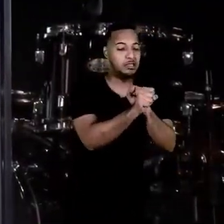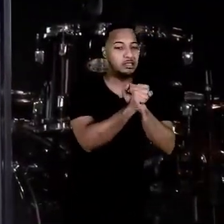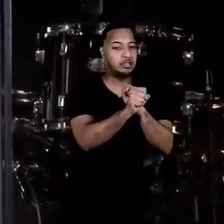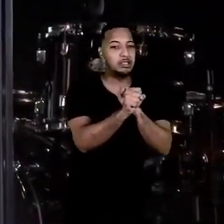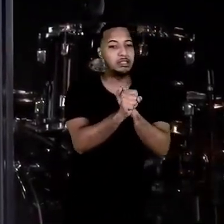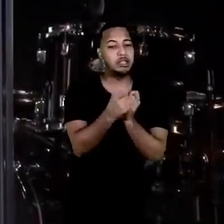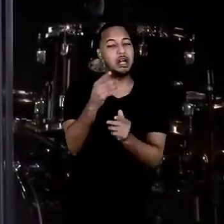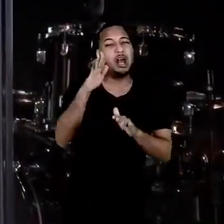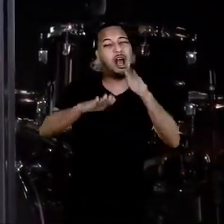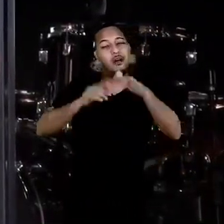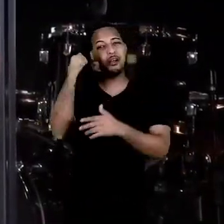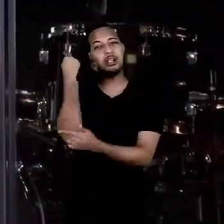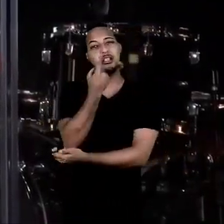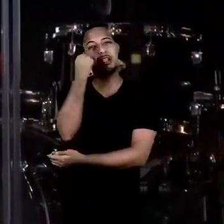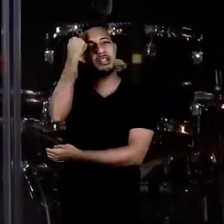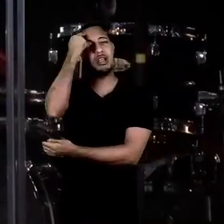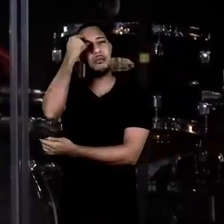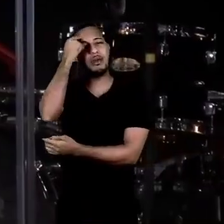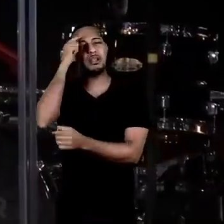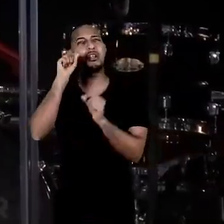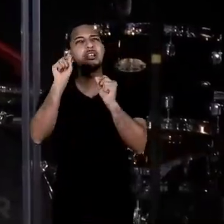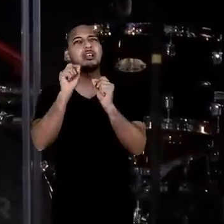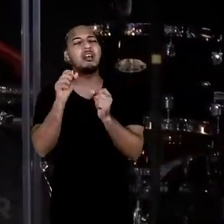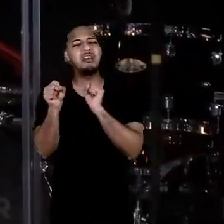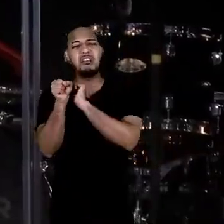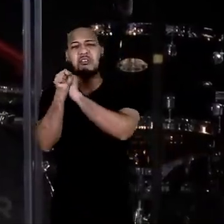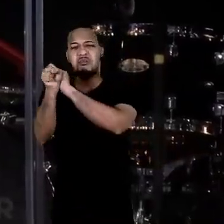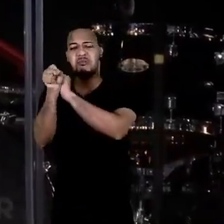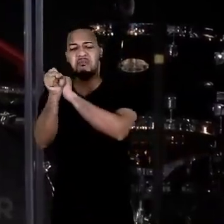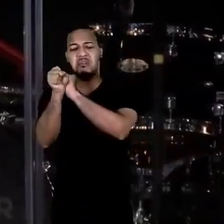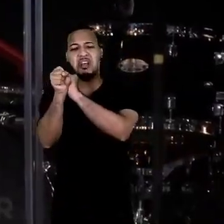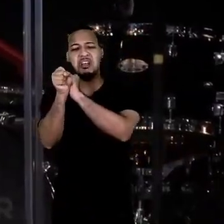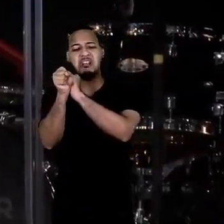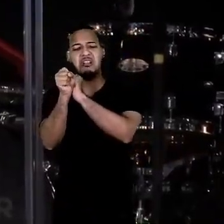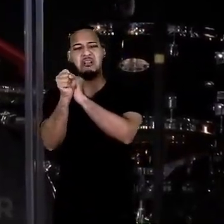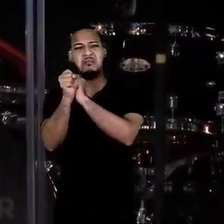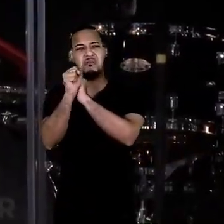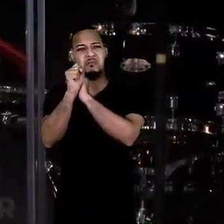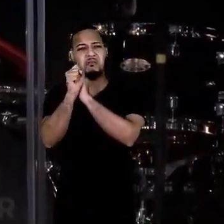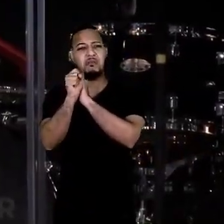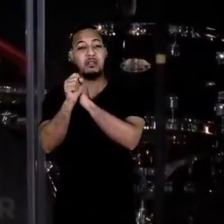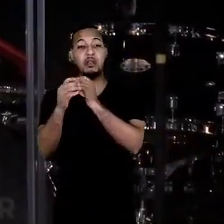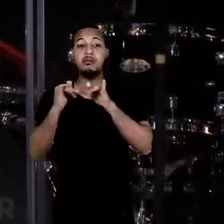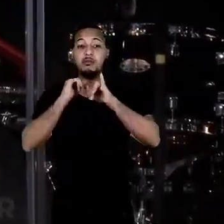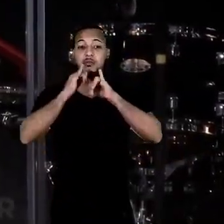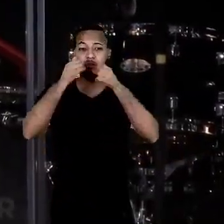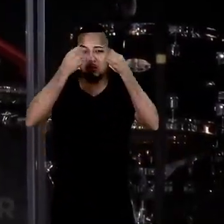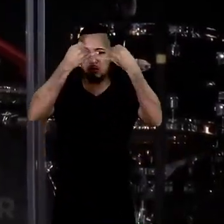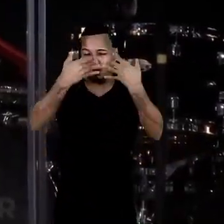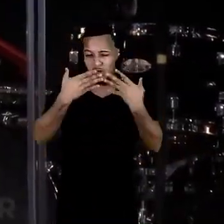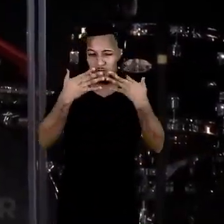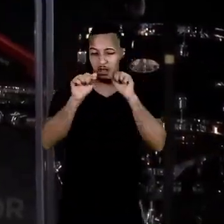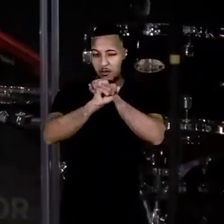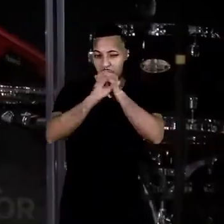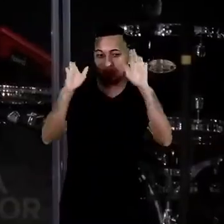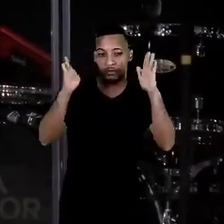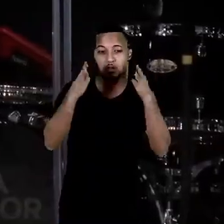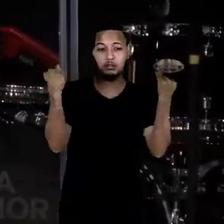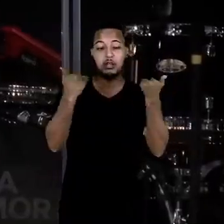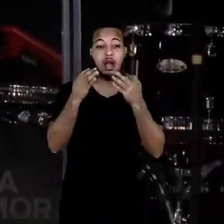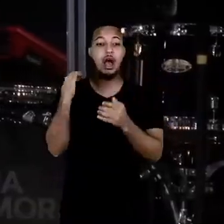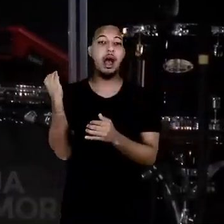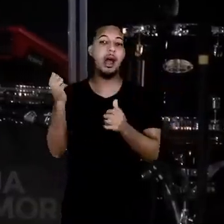que ser preso é ser trancado do lado de dentro. Deixa eu te falar uma coisa. A pior